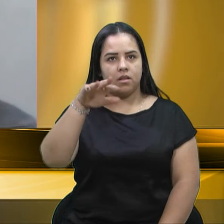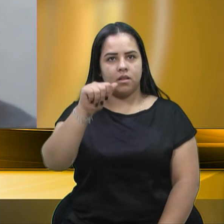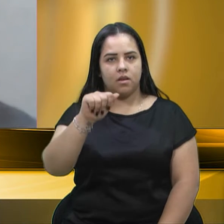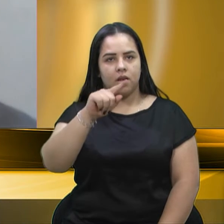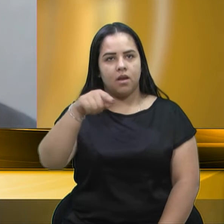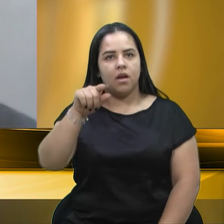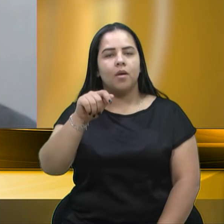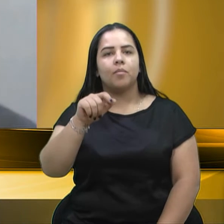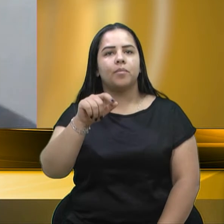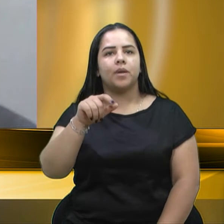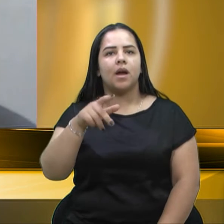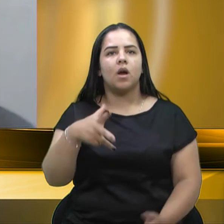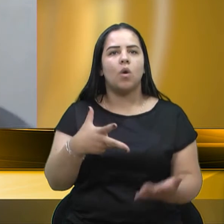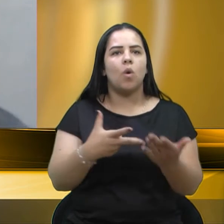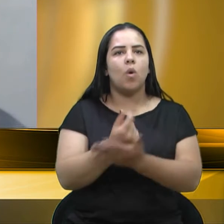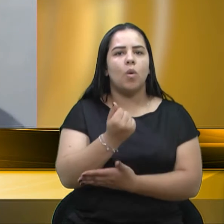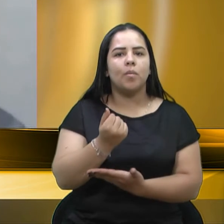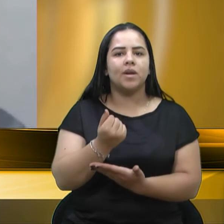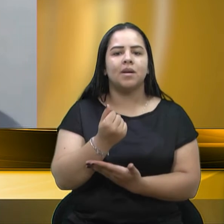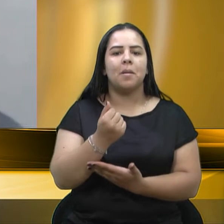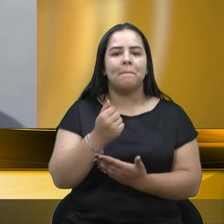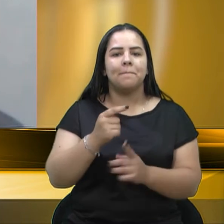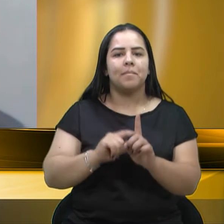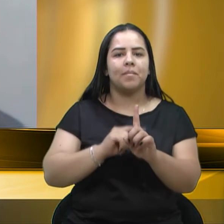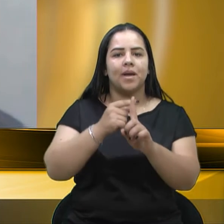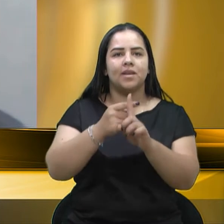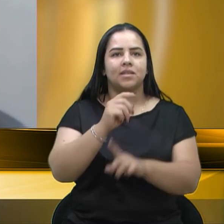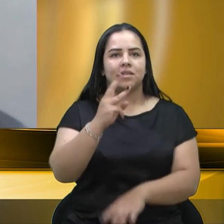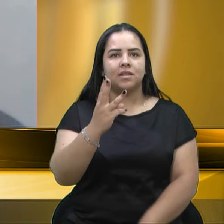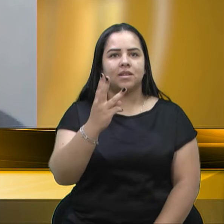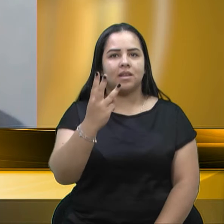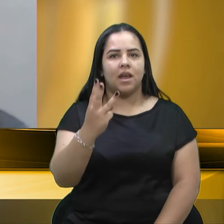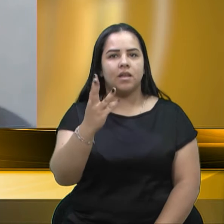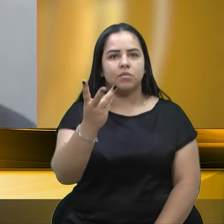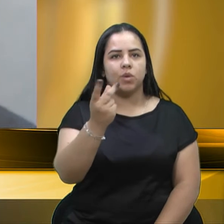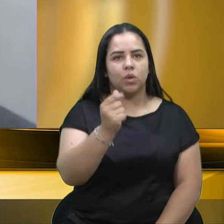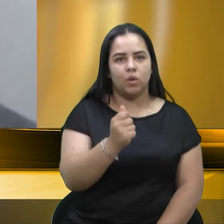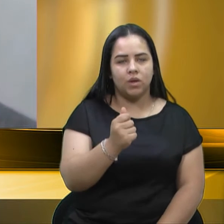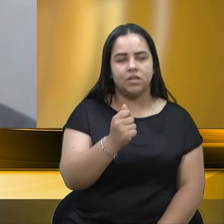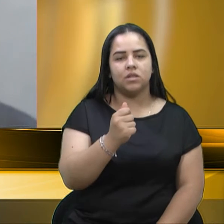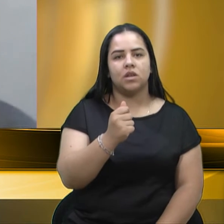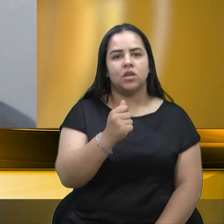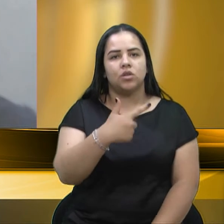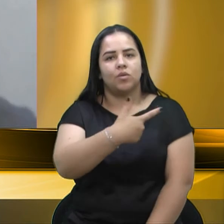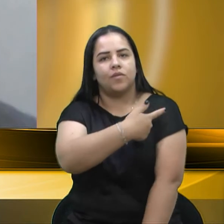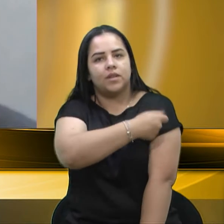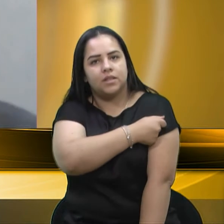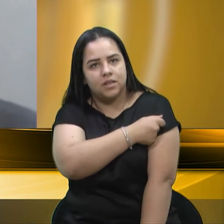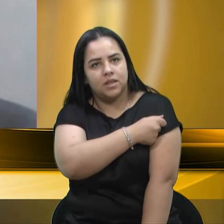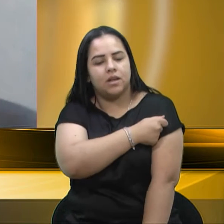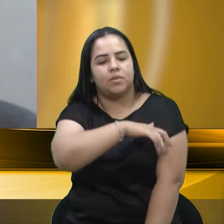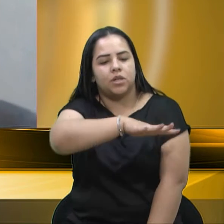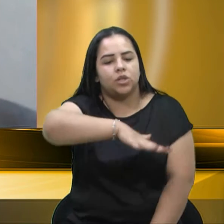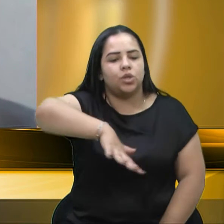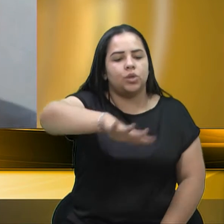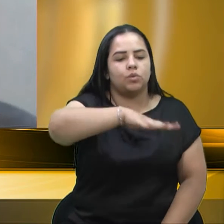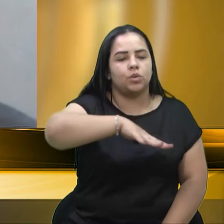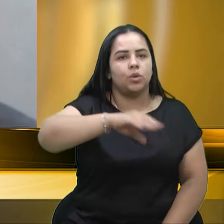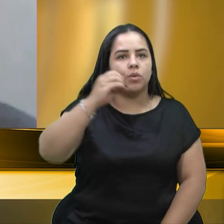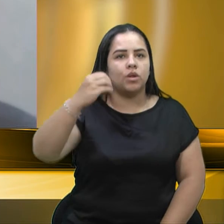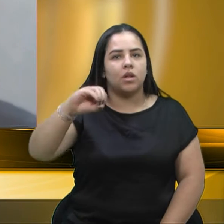aquisição de mais de 3 milhões de doses para toda a região metropolitana de Porto Alegre, o que vai dar a garantia de